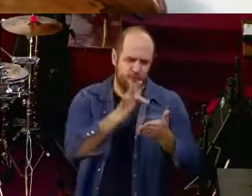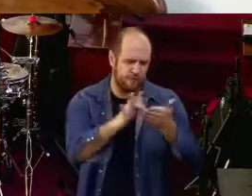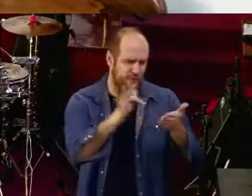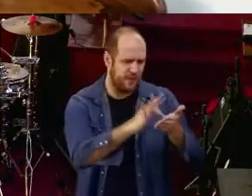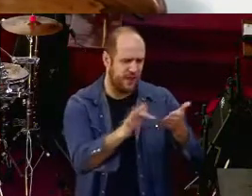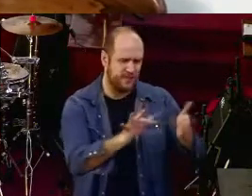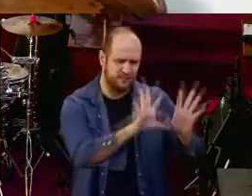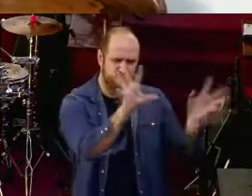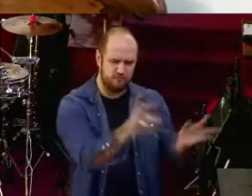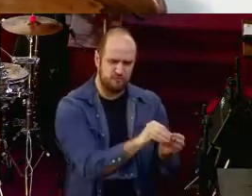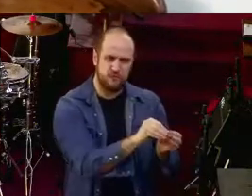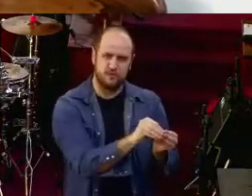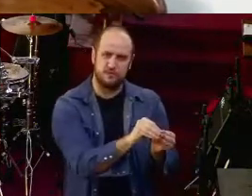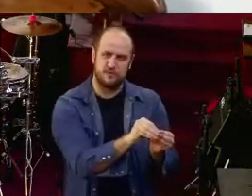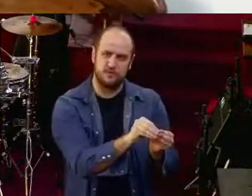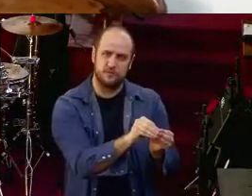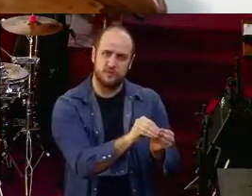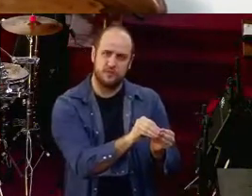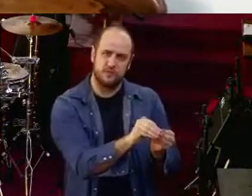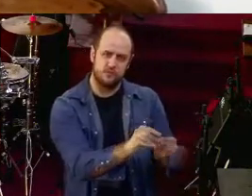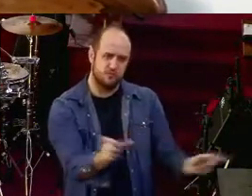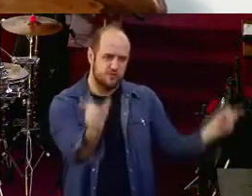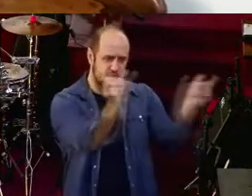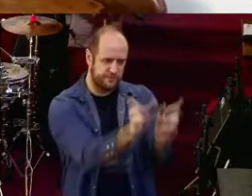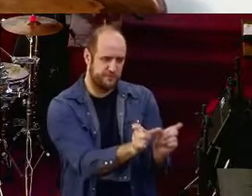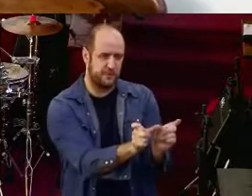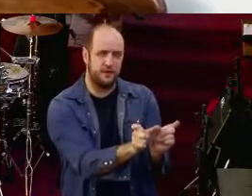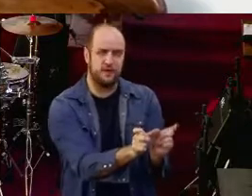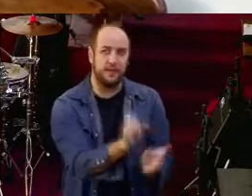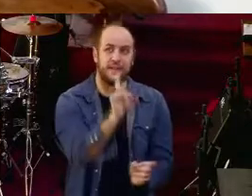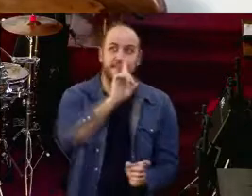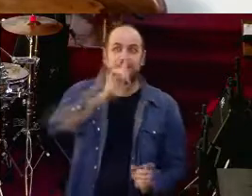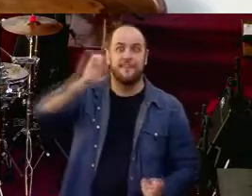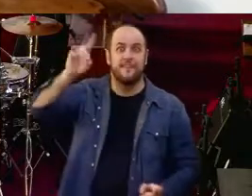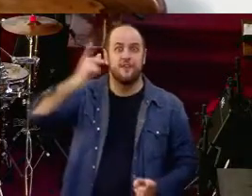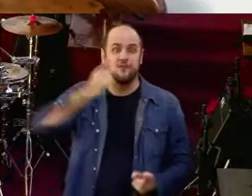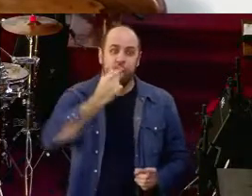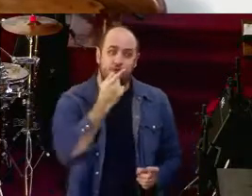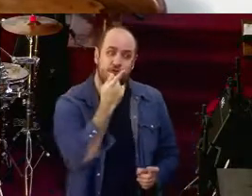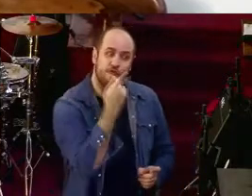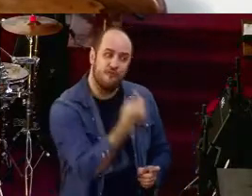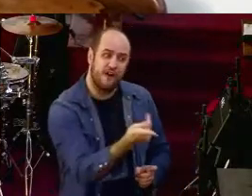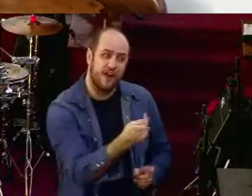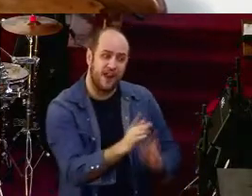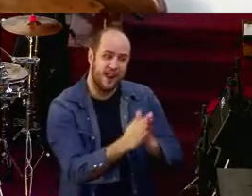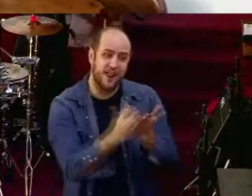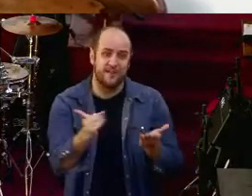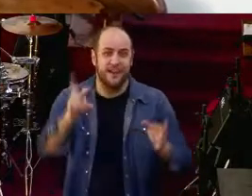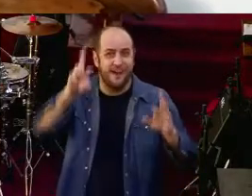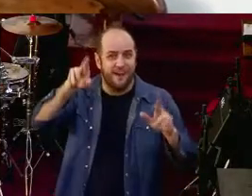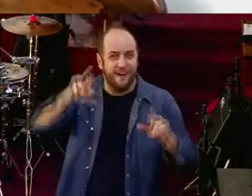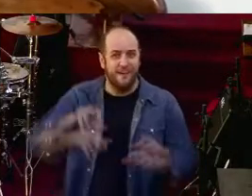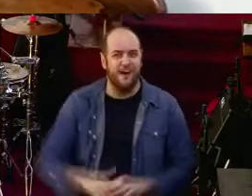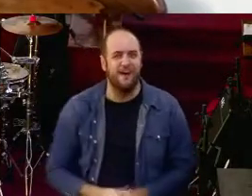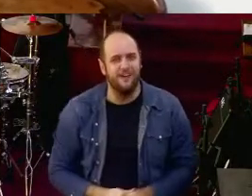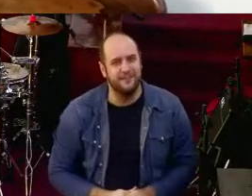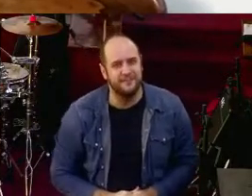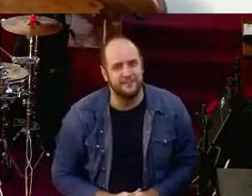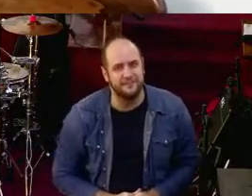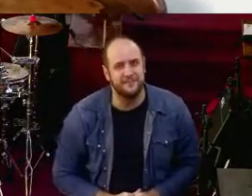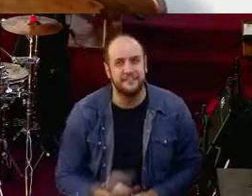das Escrituras, é muito interessante. Deus fala as Escrituras para Jesus. Ou seja,